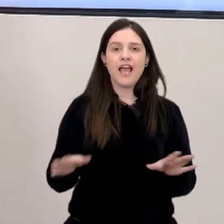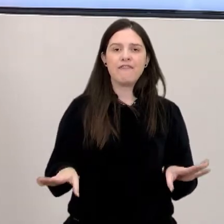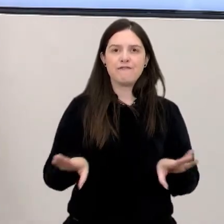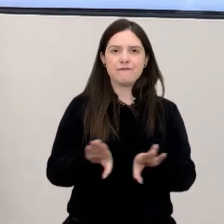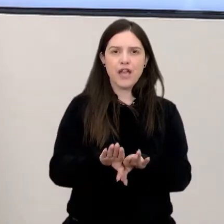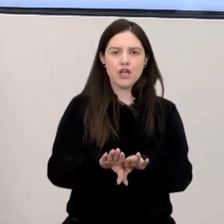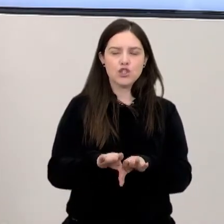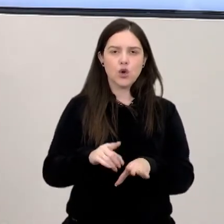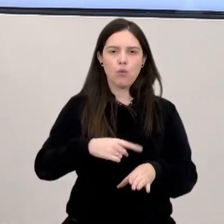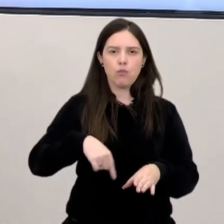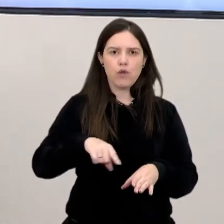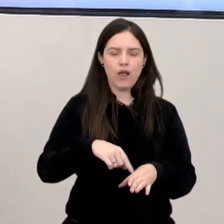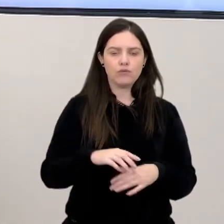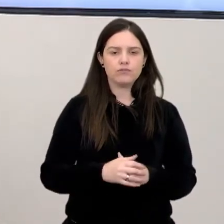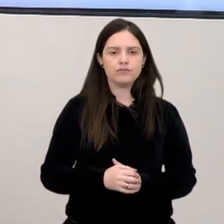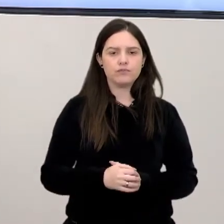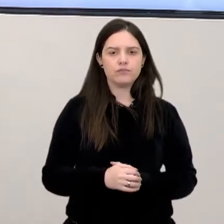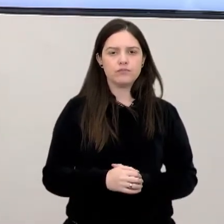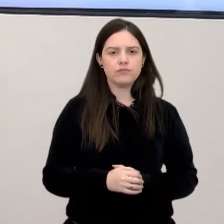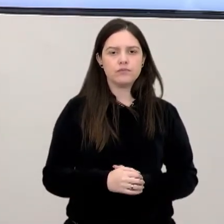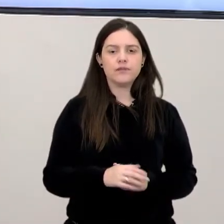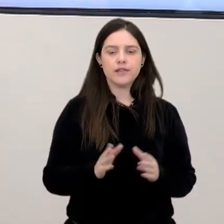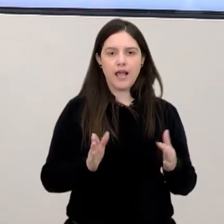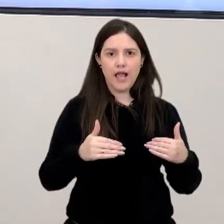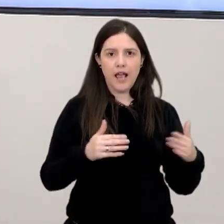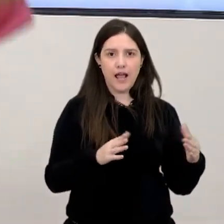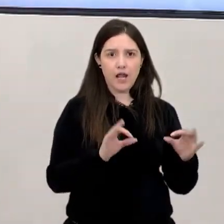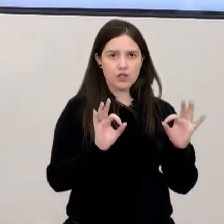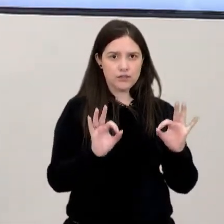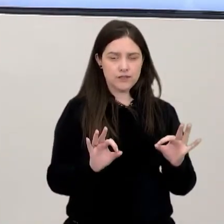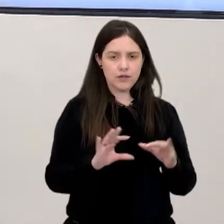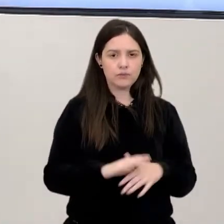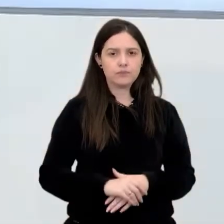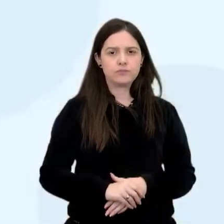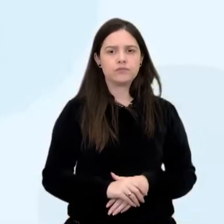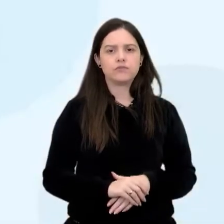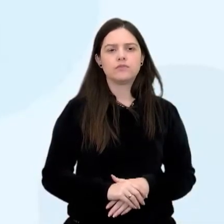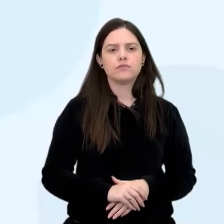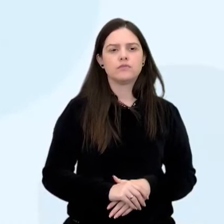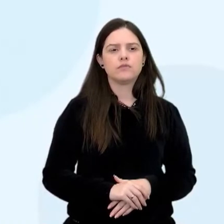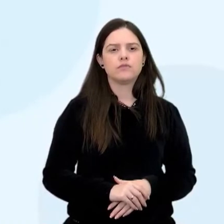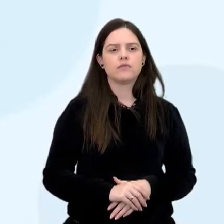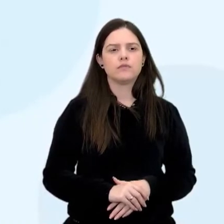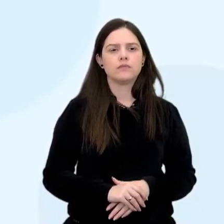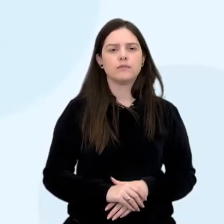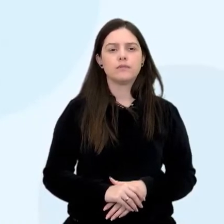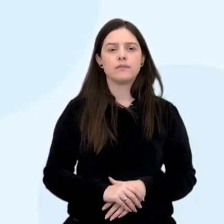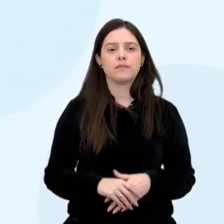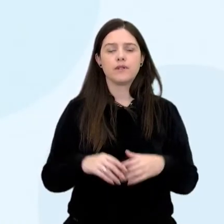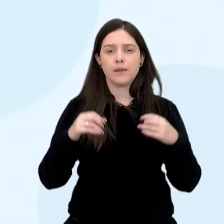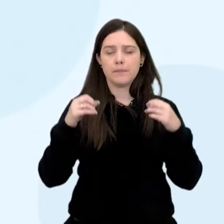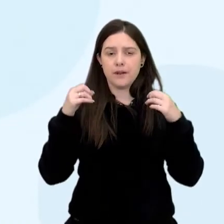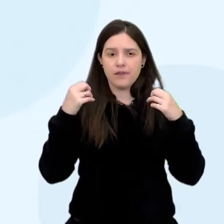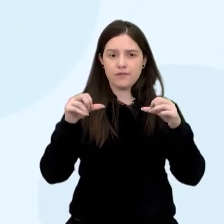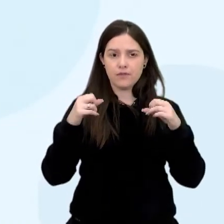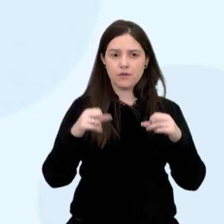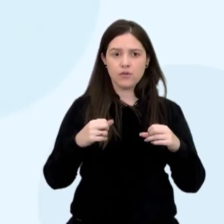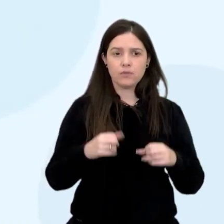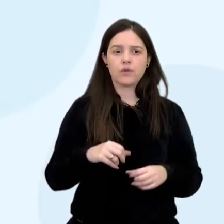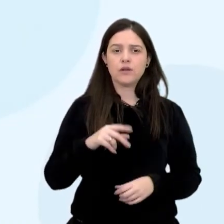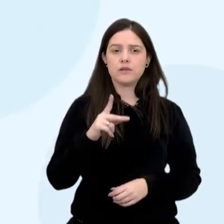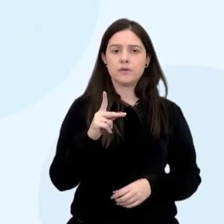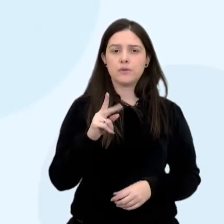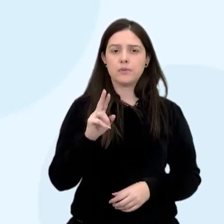tampa ali da caixa, tá certo? Ó, continuando, ó. Para avaliar aí se o